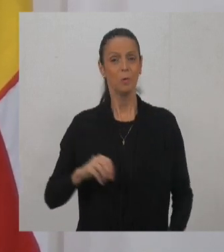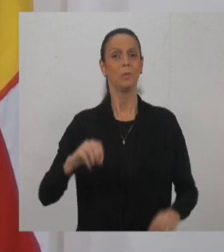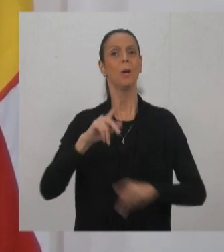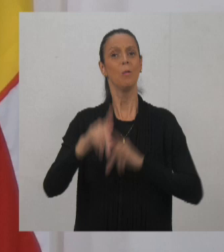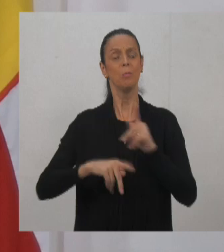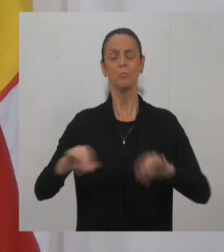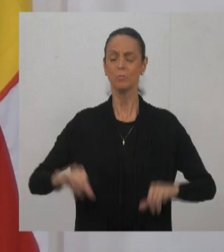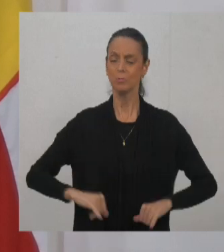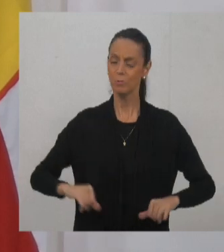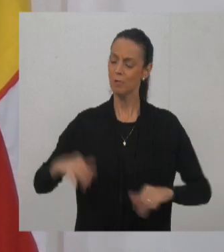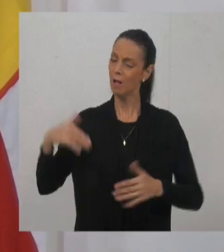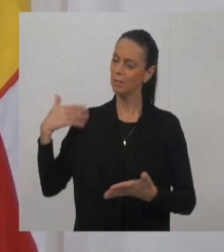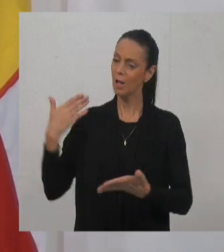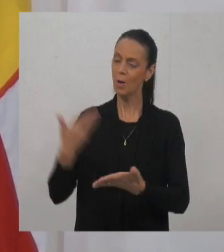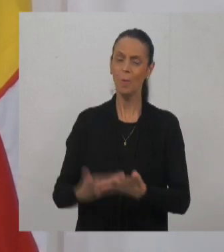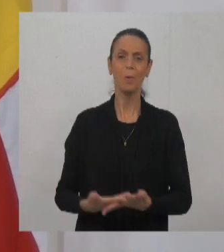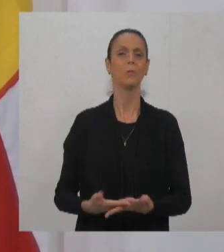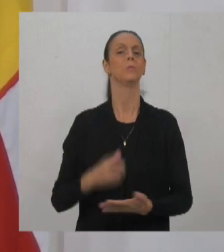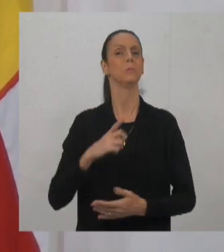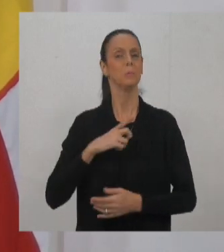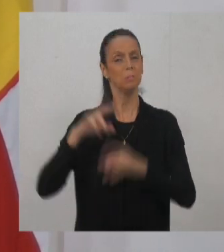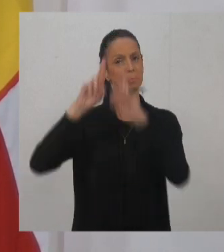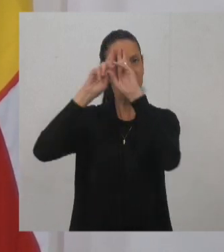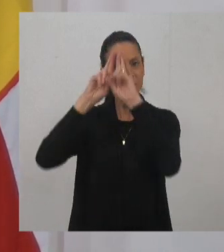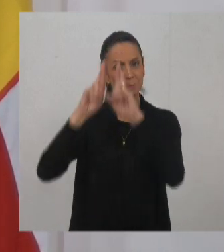até hoje a reverência por quem?